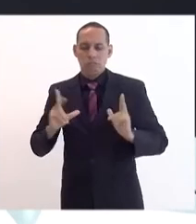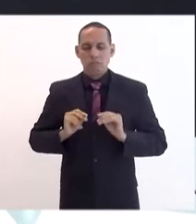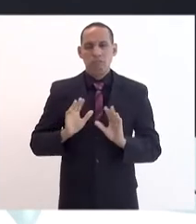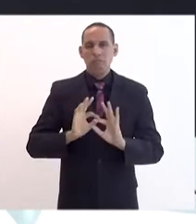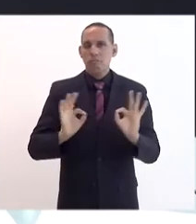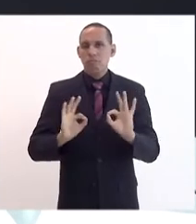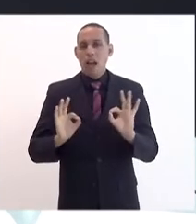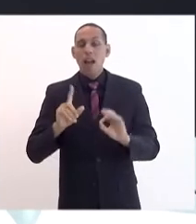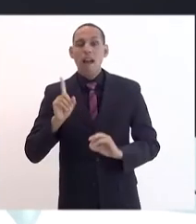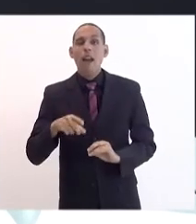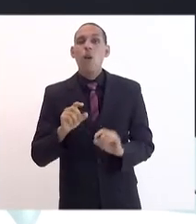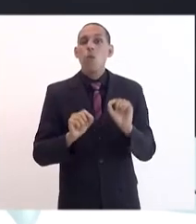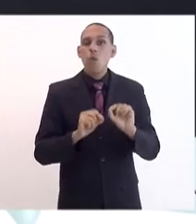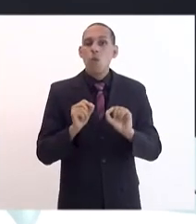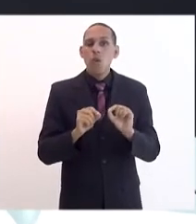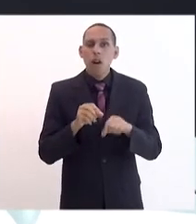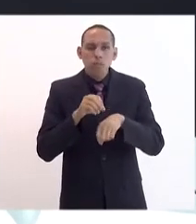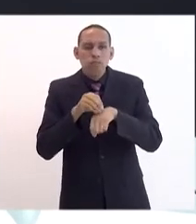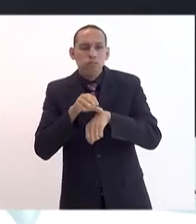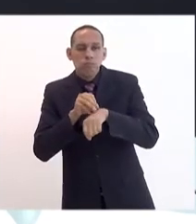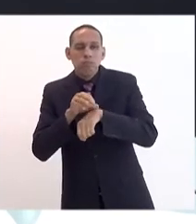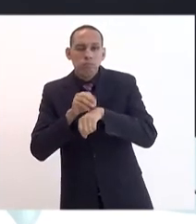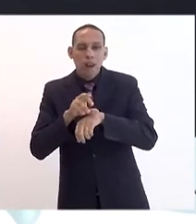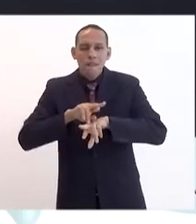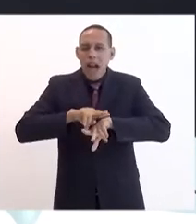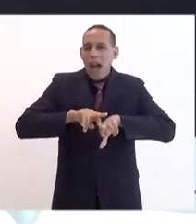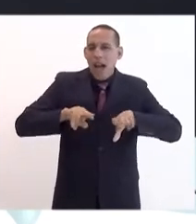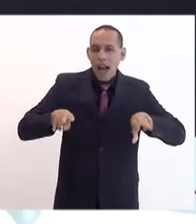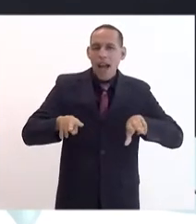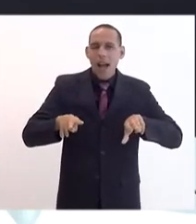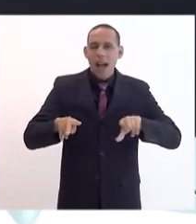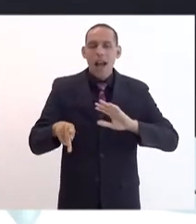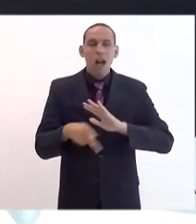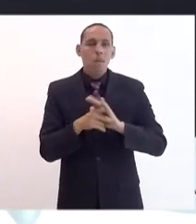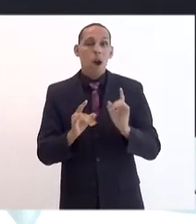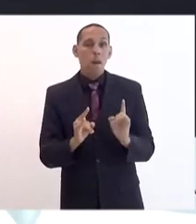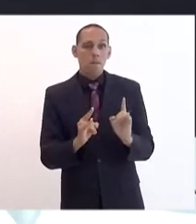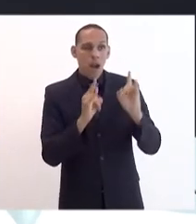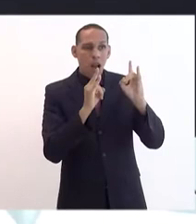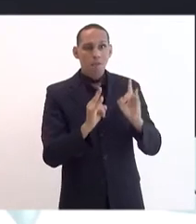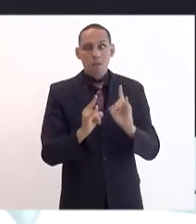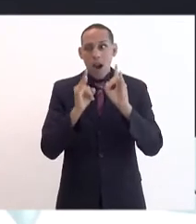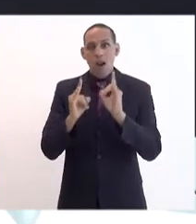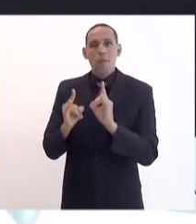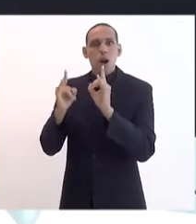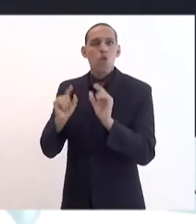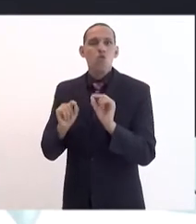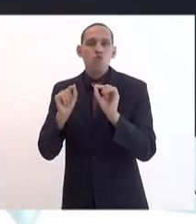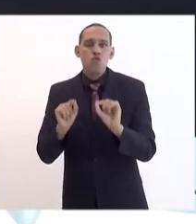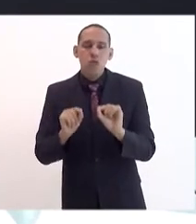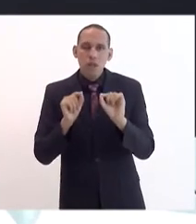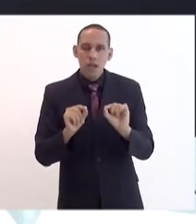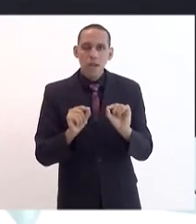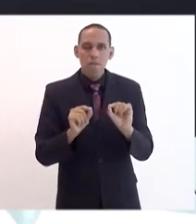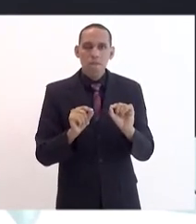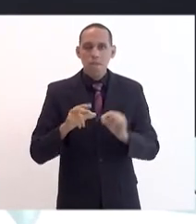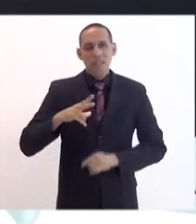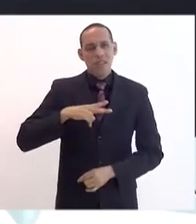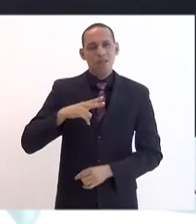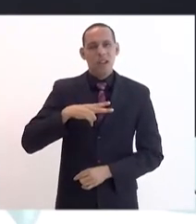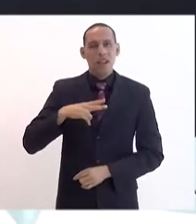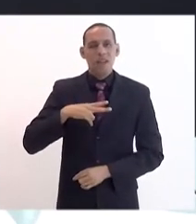uma série de recomendações para os prédios, de medidas de prevenção de incêndio para os prédios